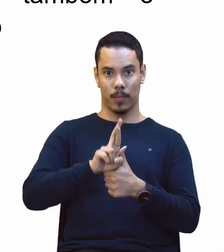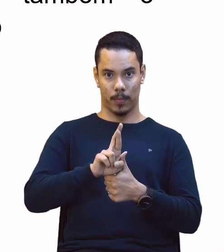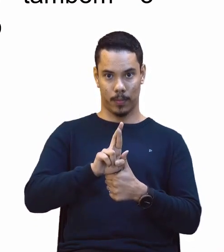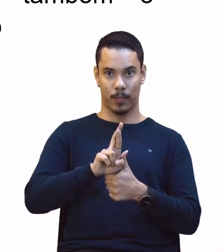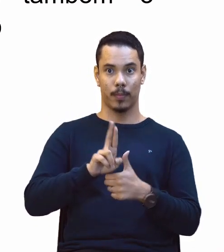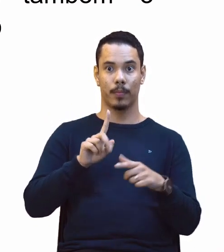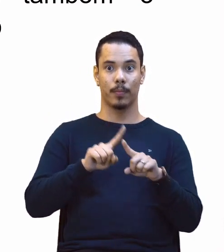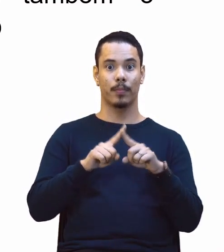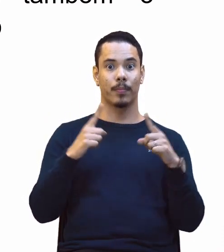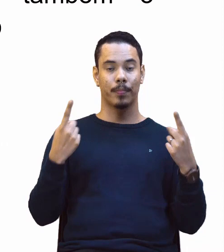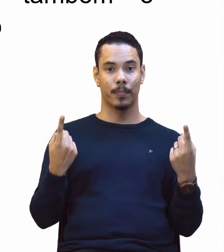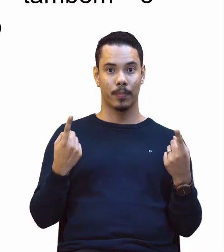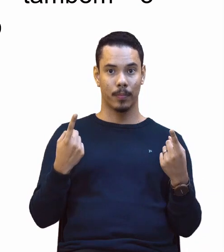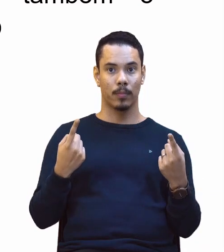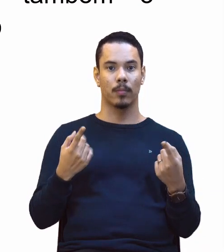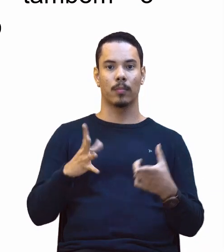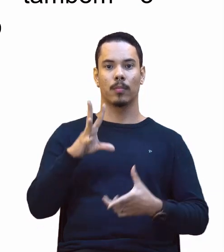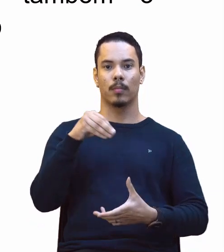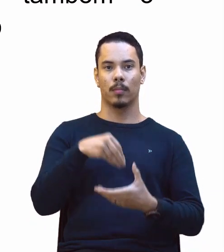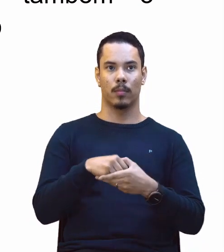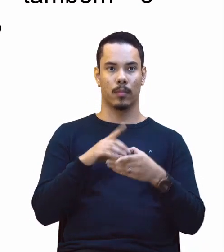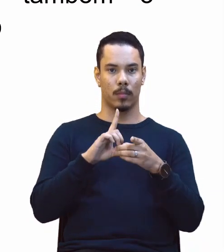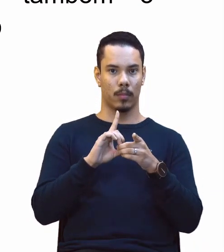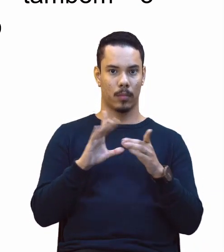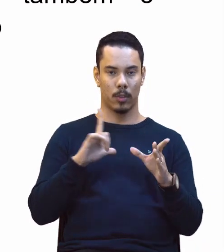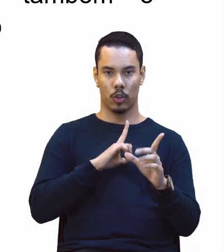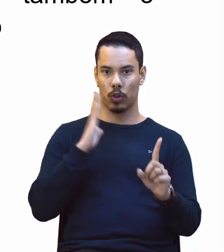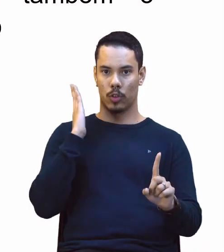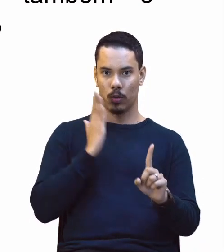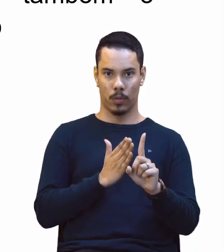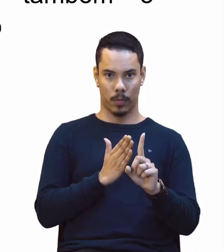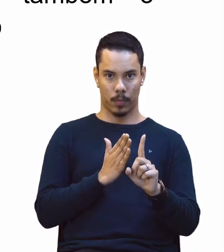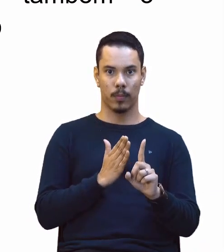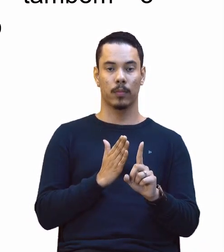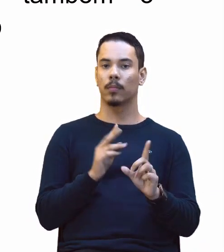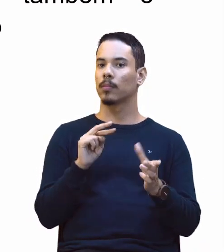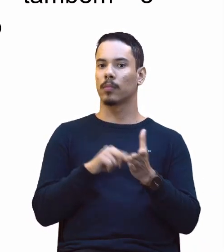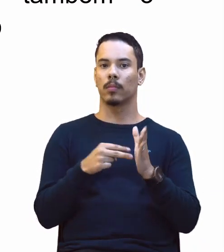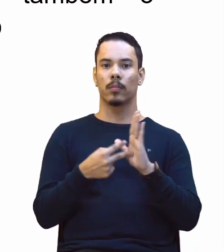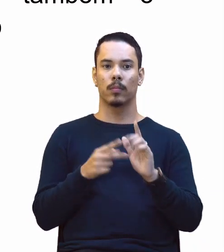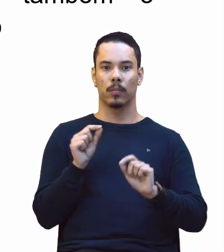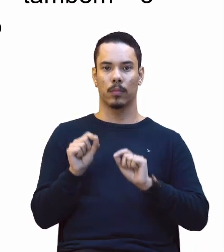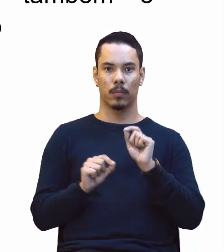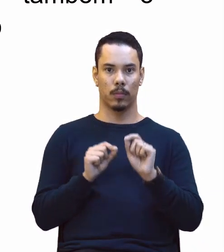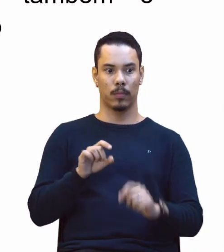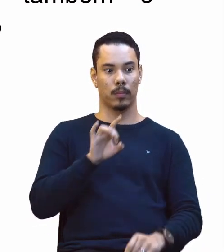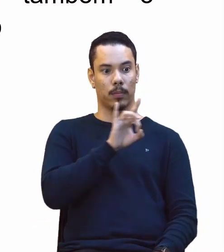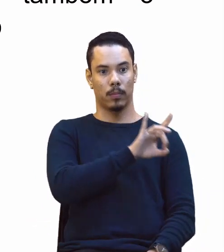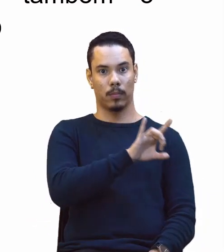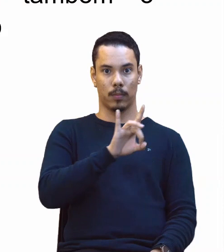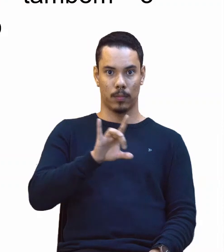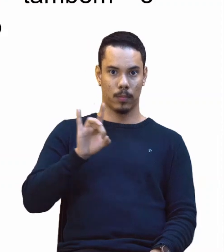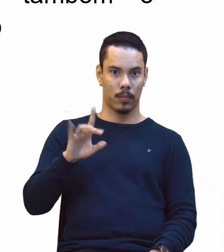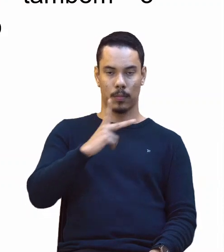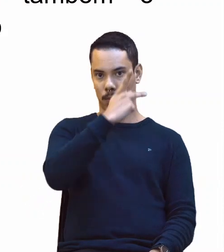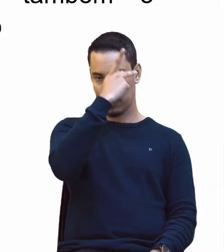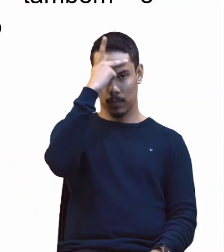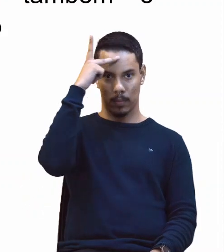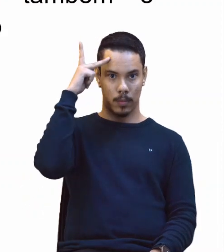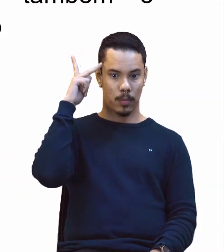a democracia ateniense era uma democracia direta, isto é, cada cidadão tinha